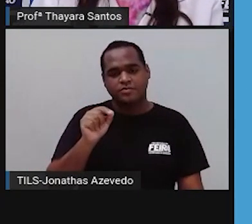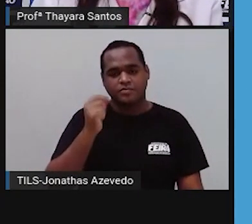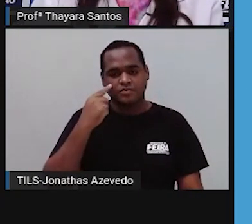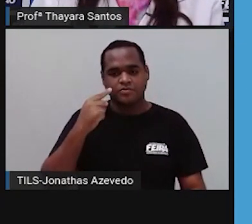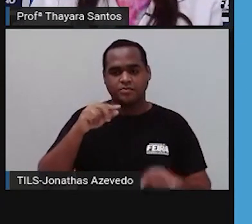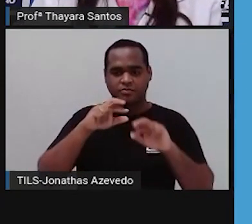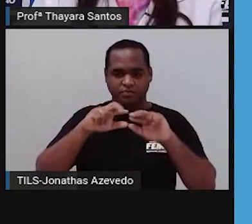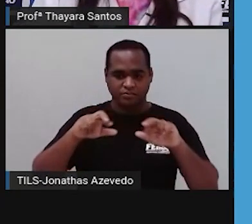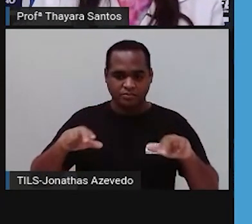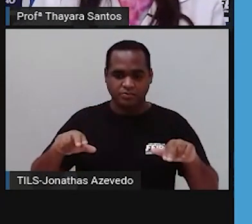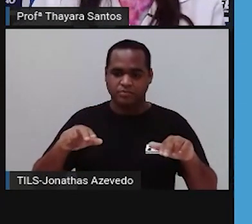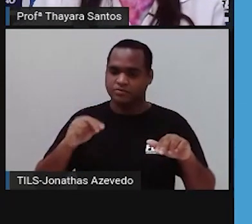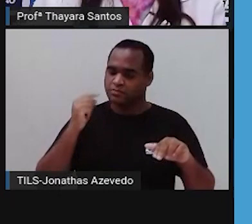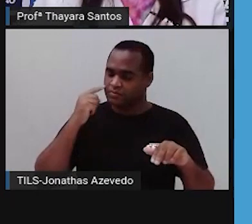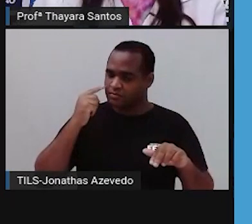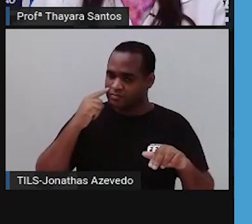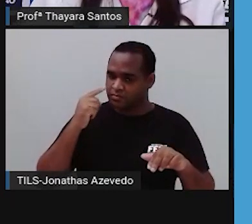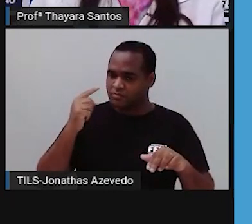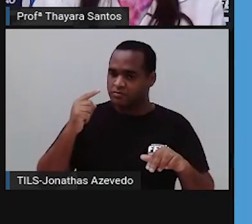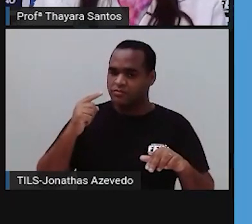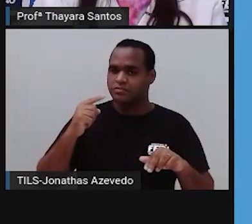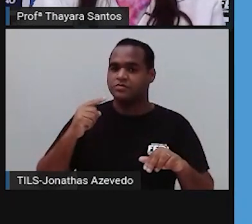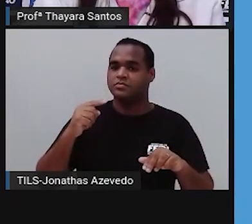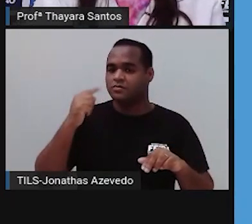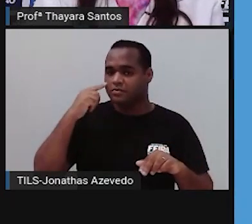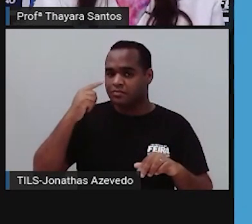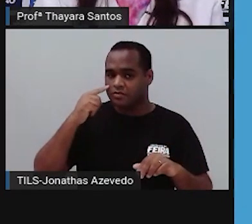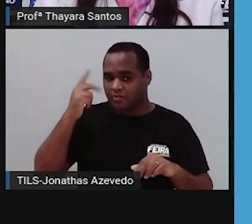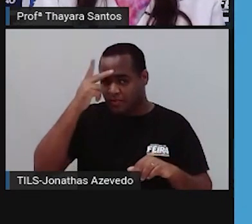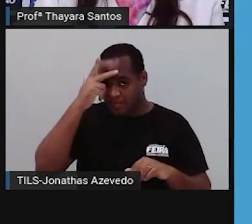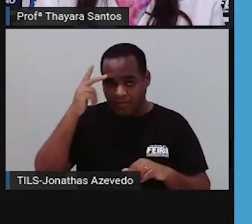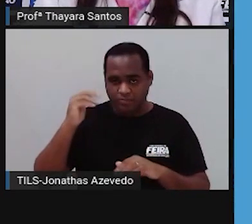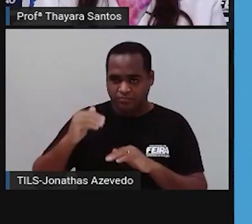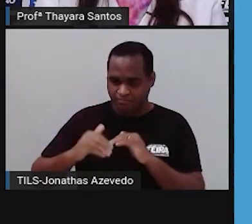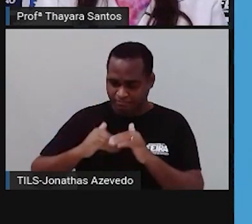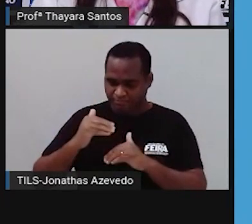do desenvolvimento embrionário humano.